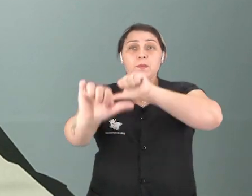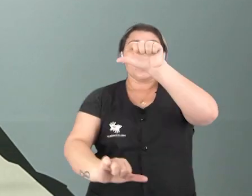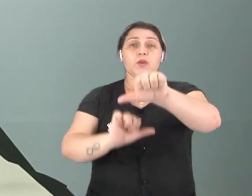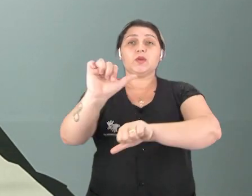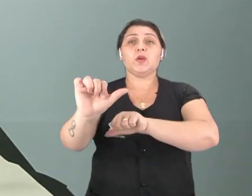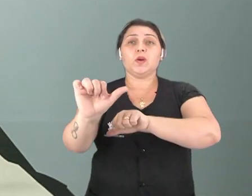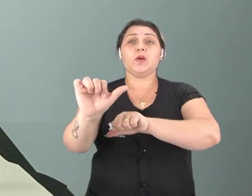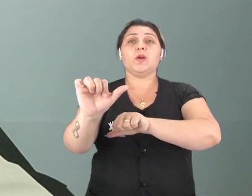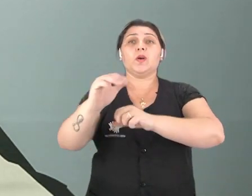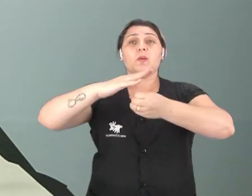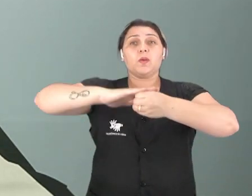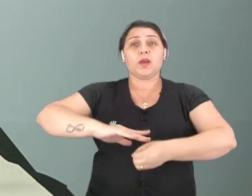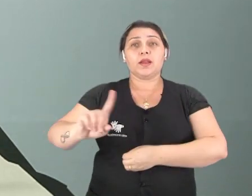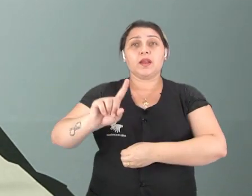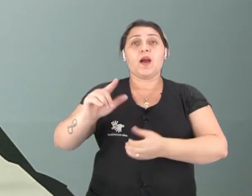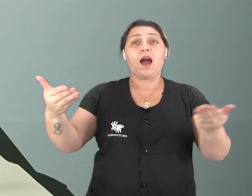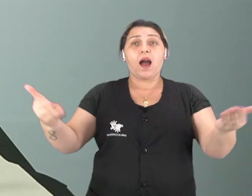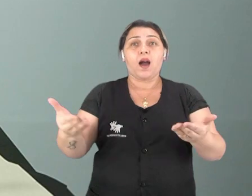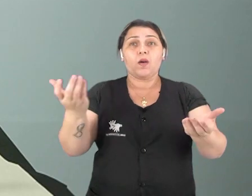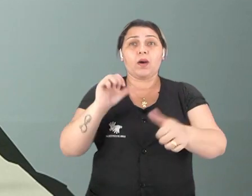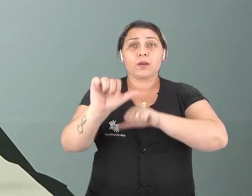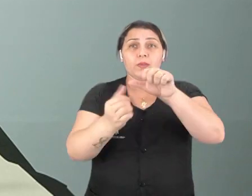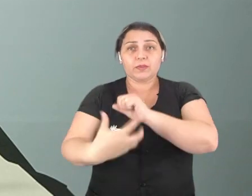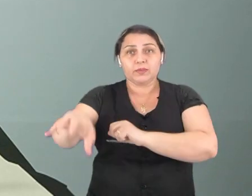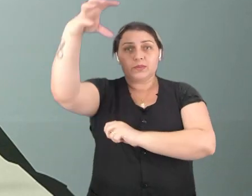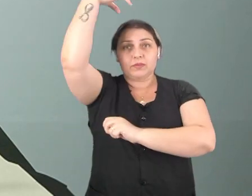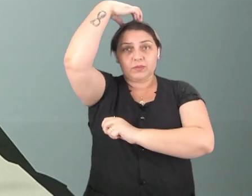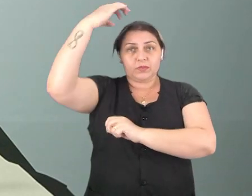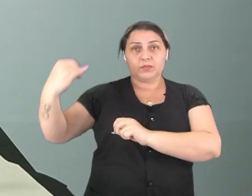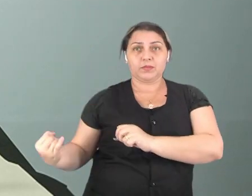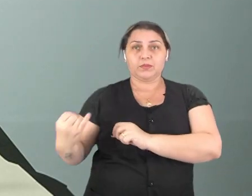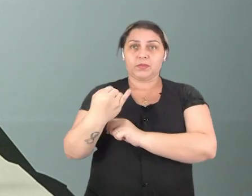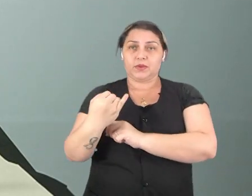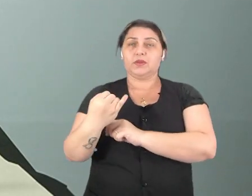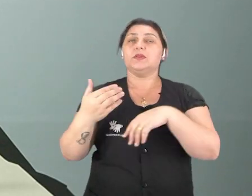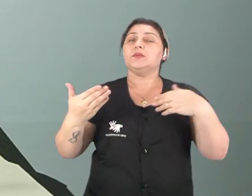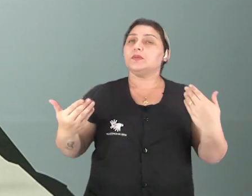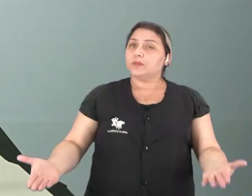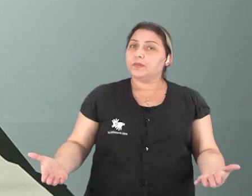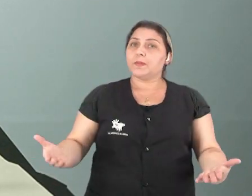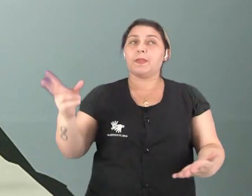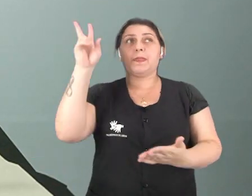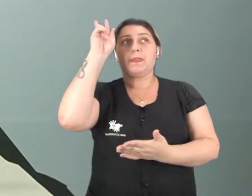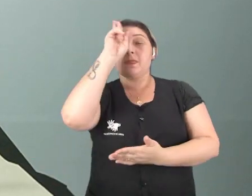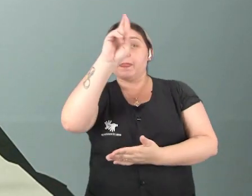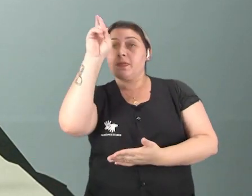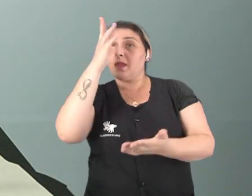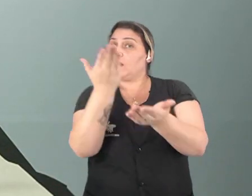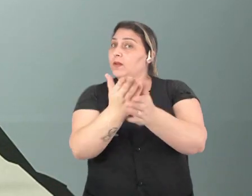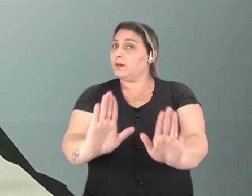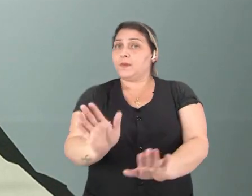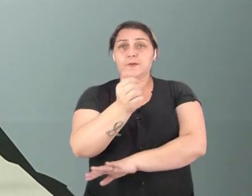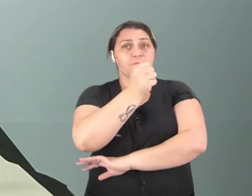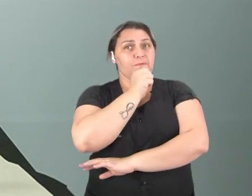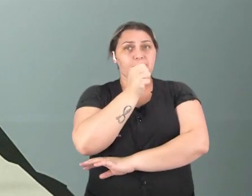império, certinho? Como a história não acaba por aí,